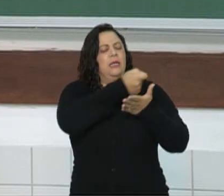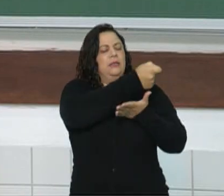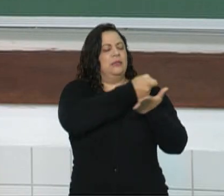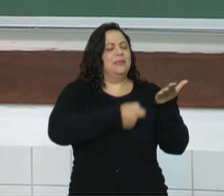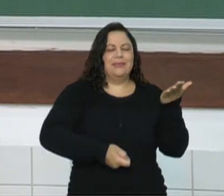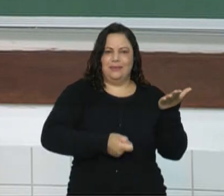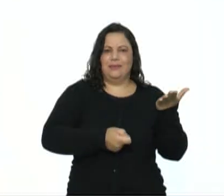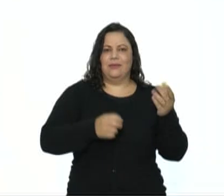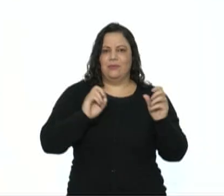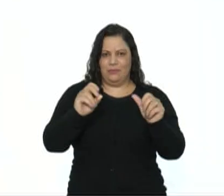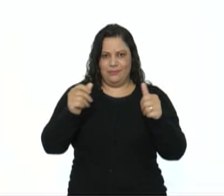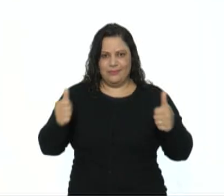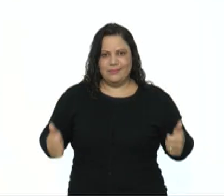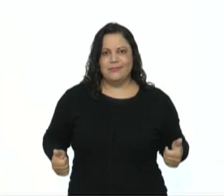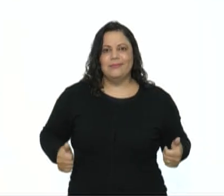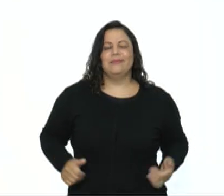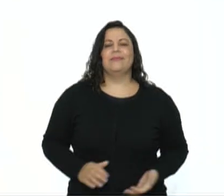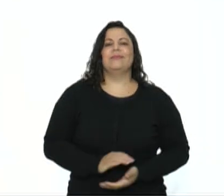essa questão.